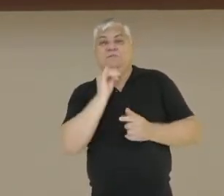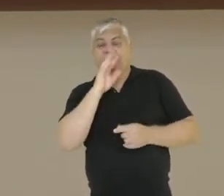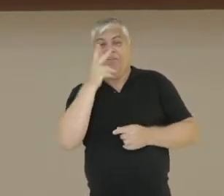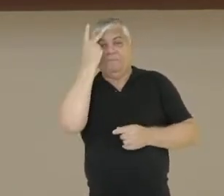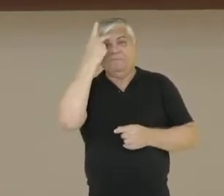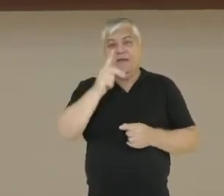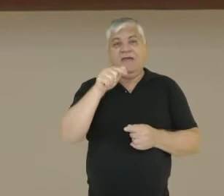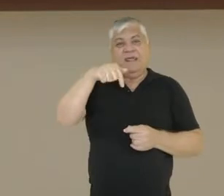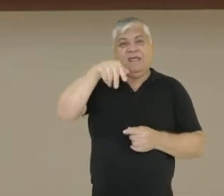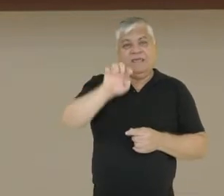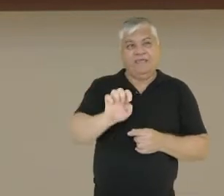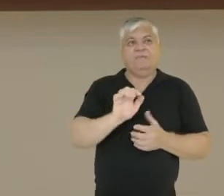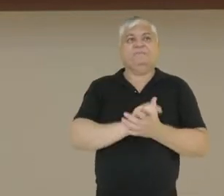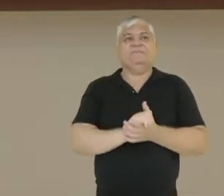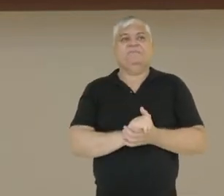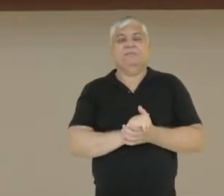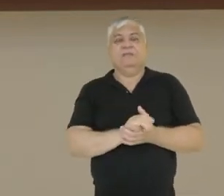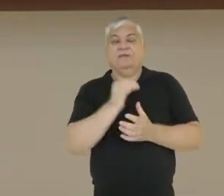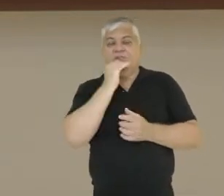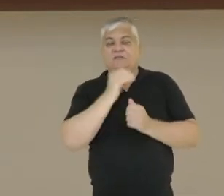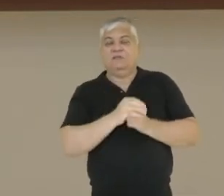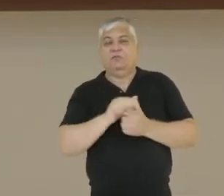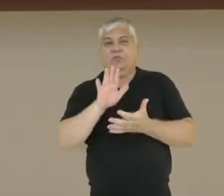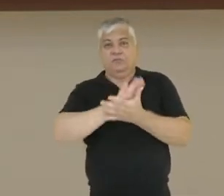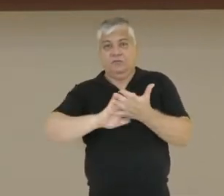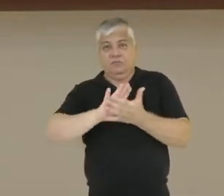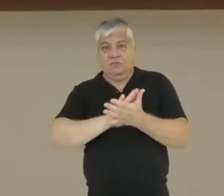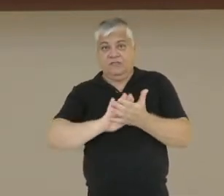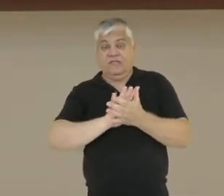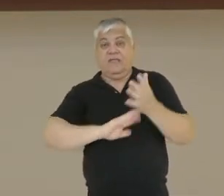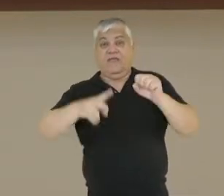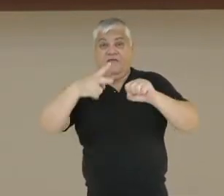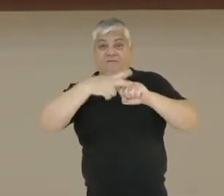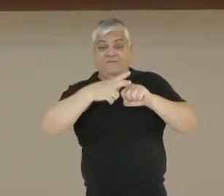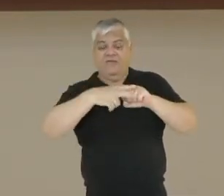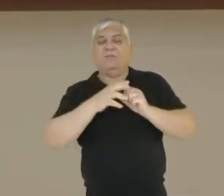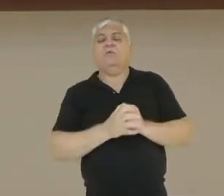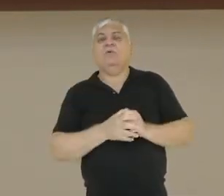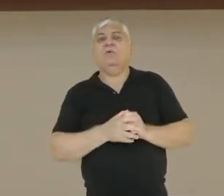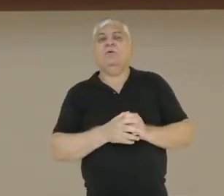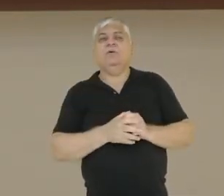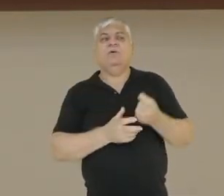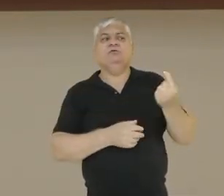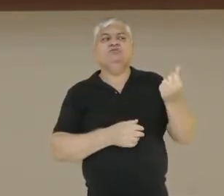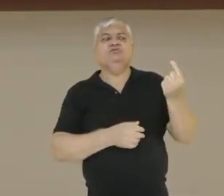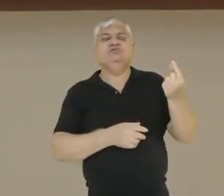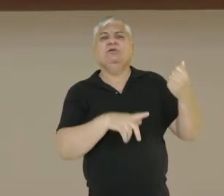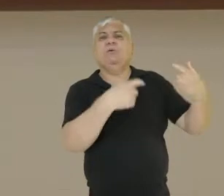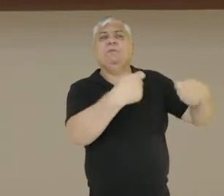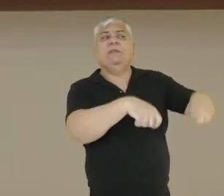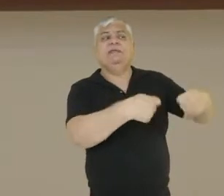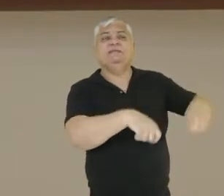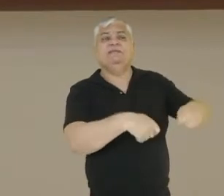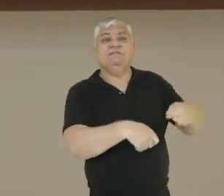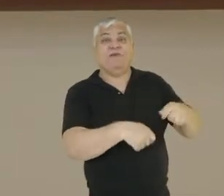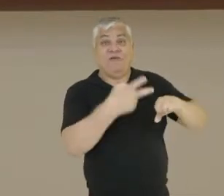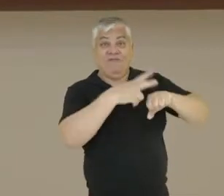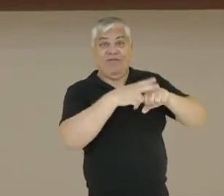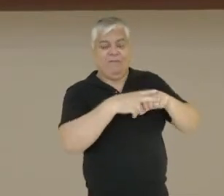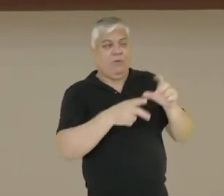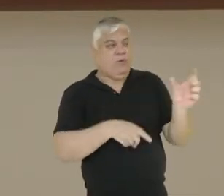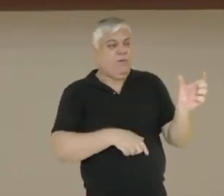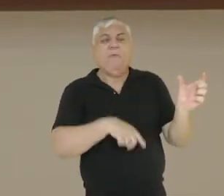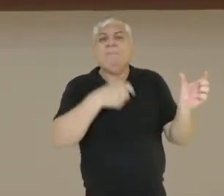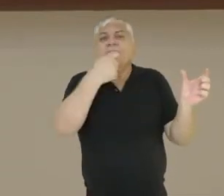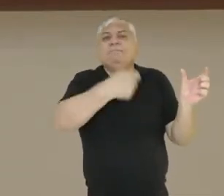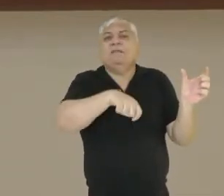abstrato, tá? Não complementa sentido de verbos. Preciso de dinheiro, ó, o adjunto adnominal. Quando ele completar